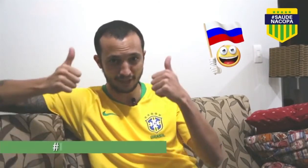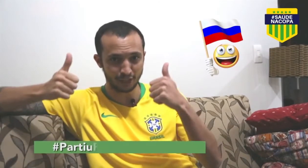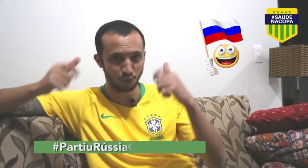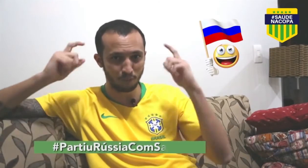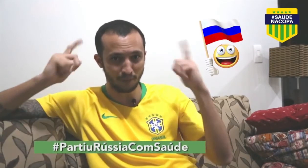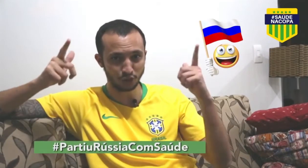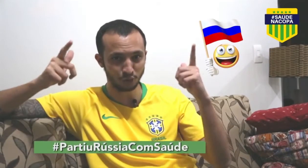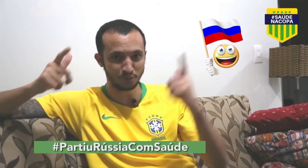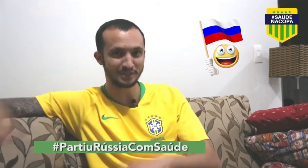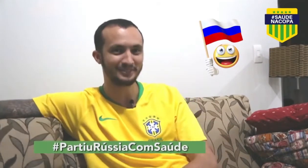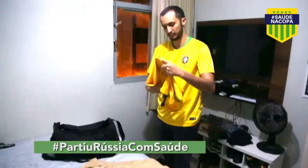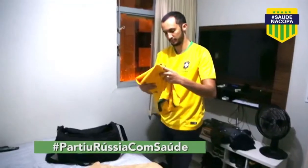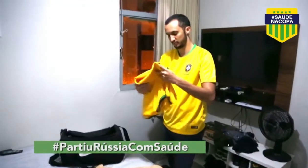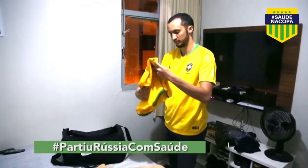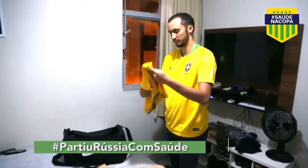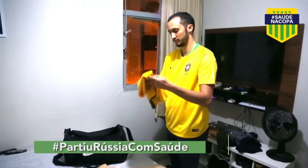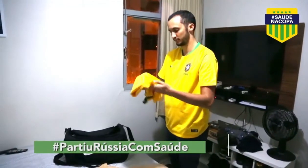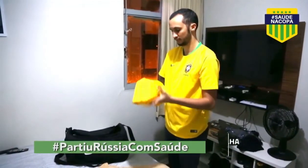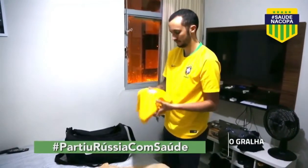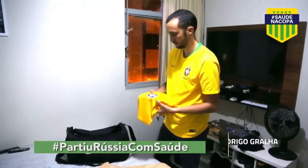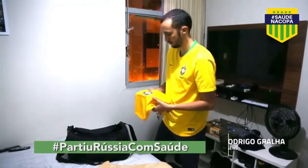beleza? Valeu, partiu Rússia.